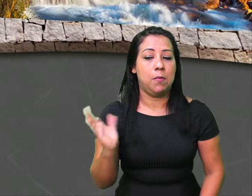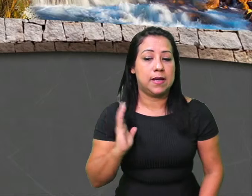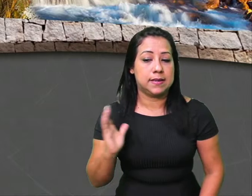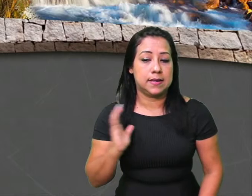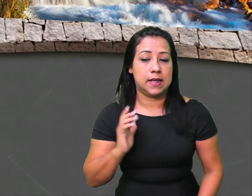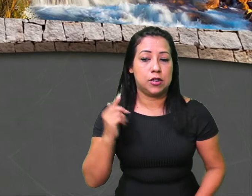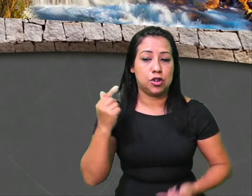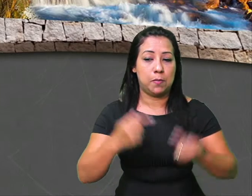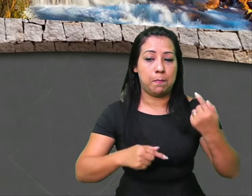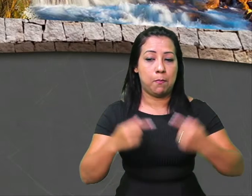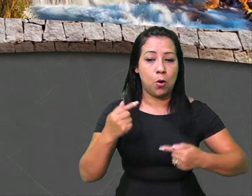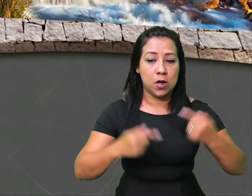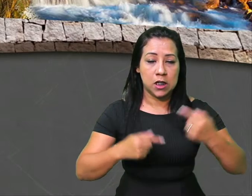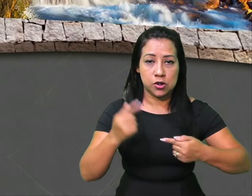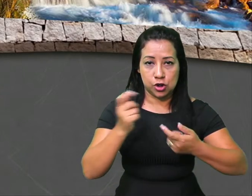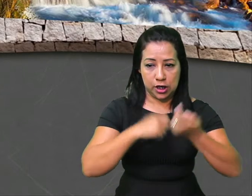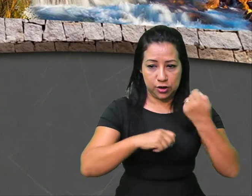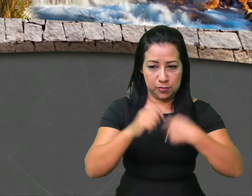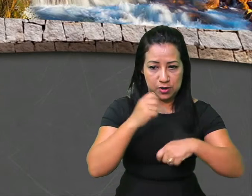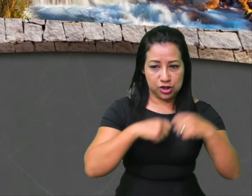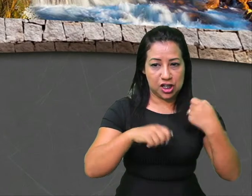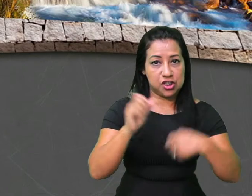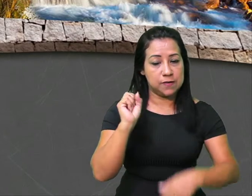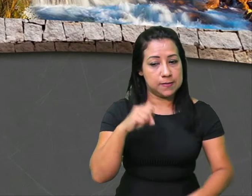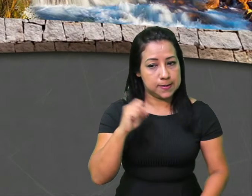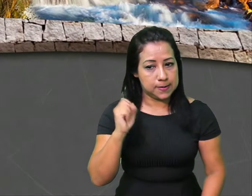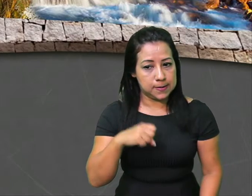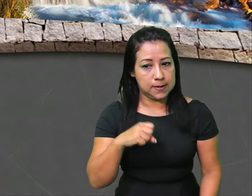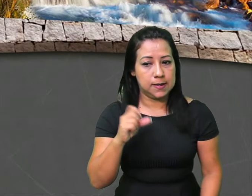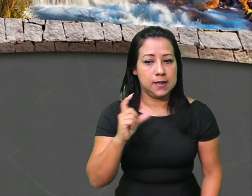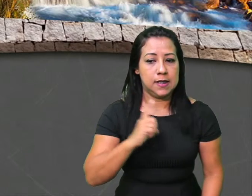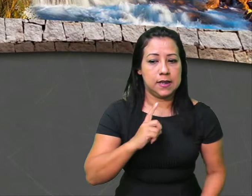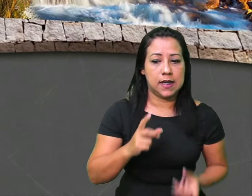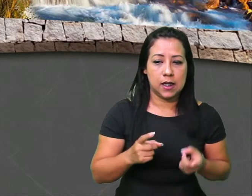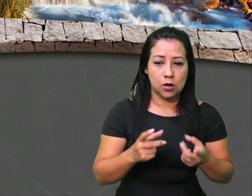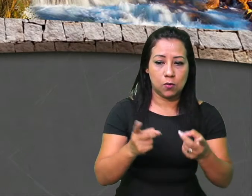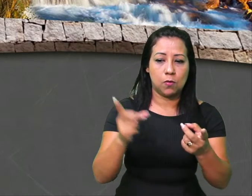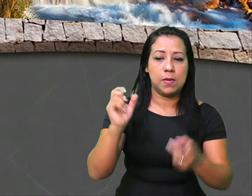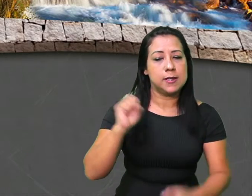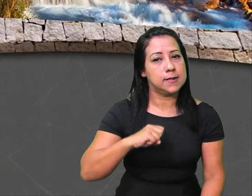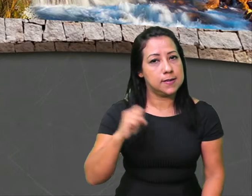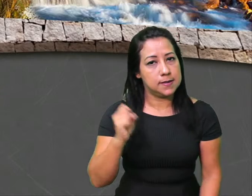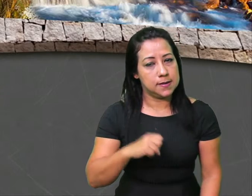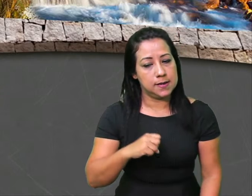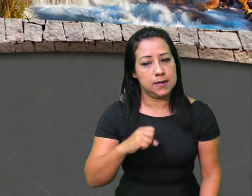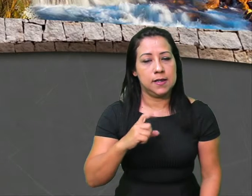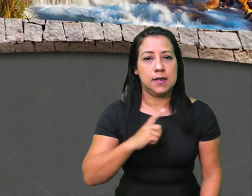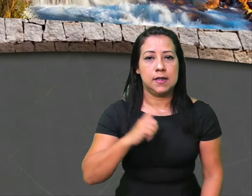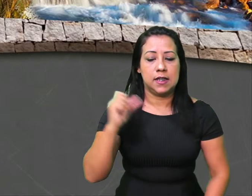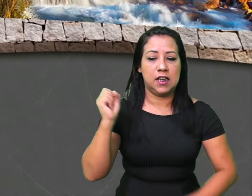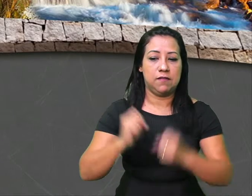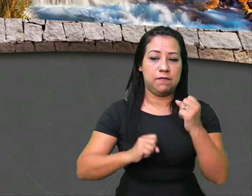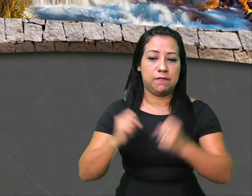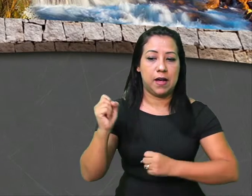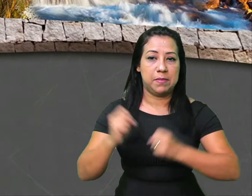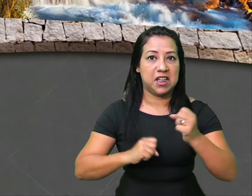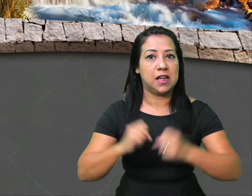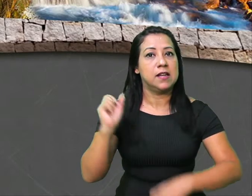tem comércio? Tem. Tem fábricas? Tem. Aqui tem uma fábrica grande, uma fábrica de pipoca. Ah,